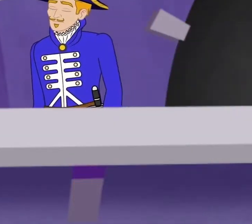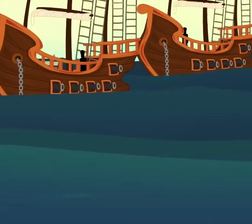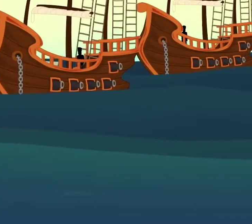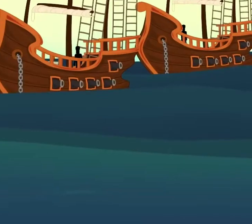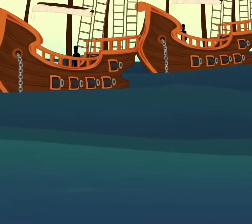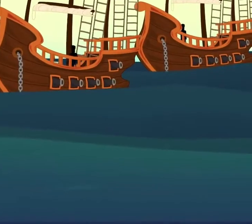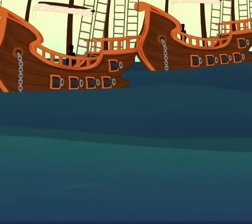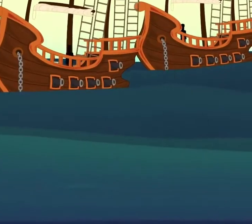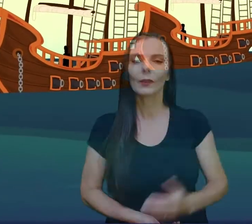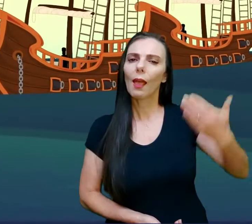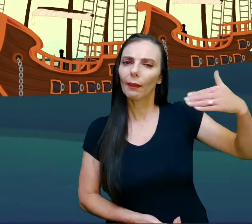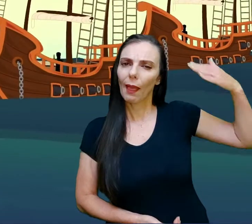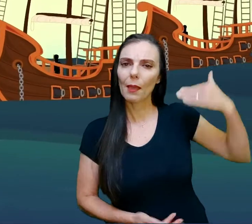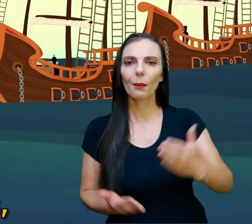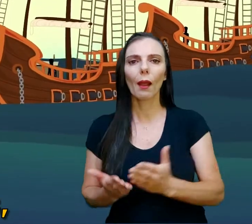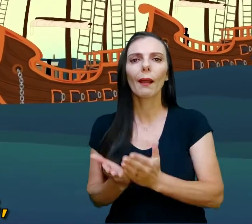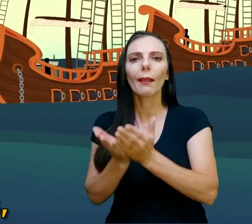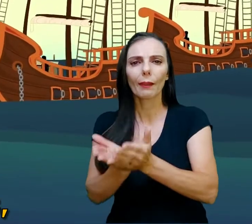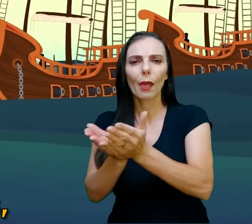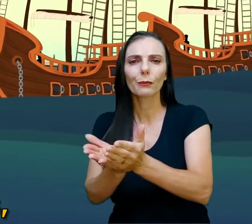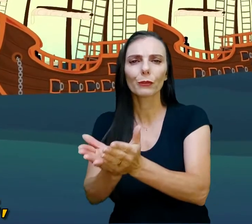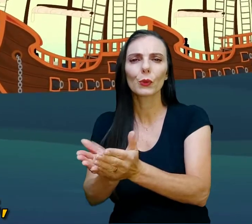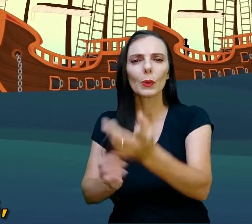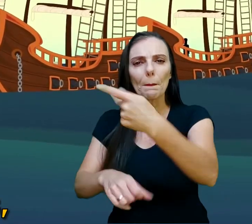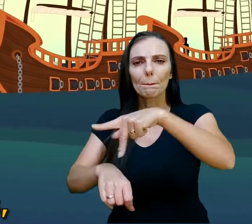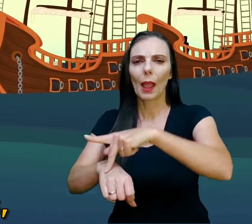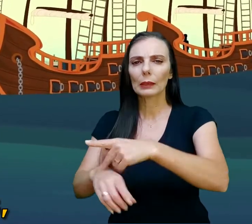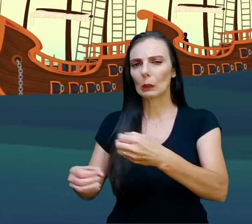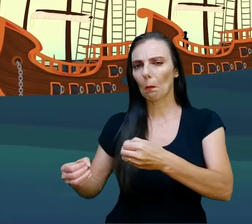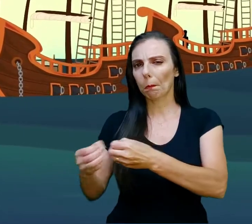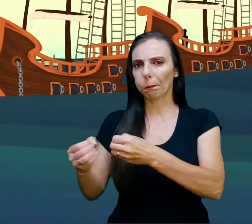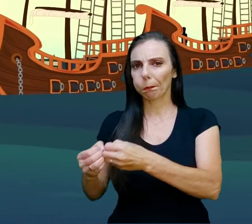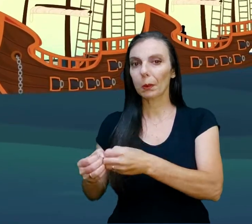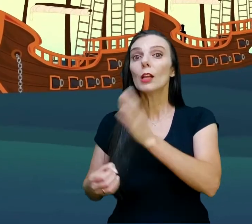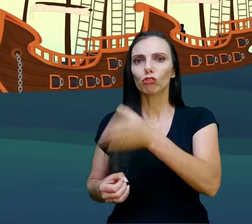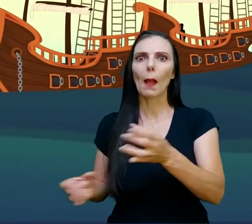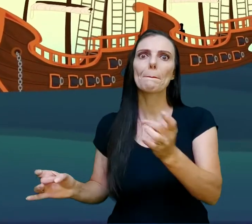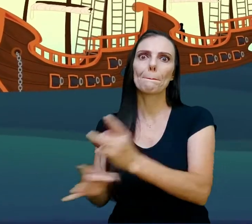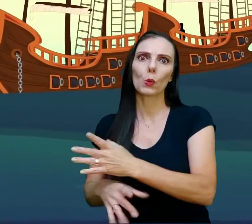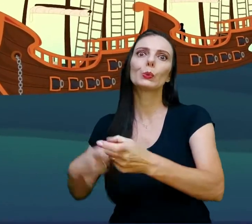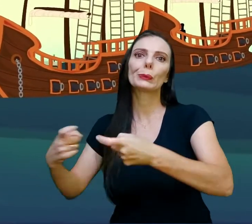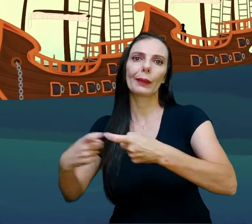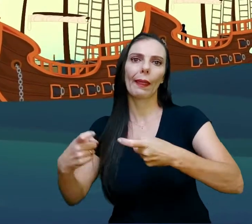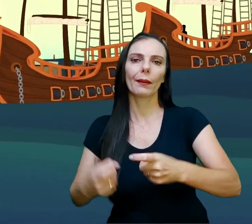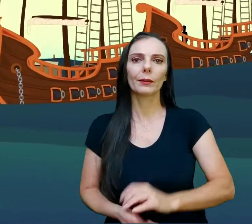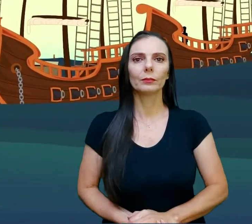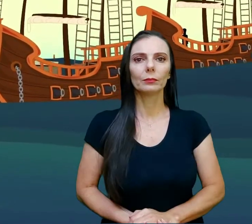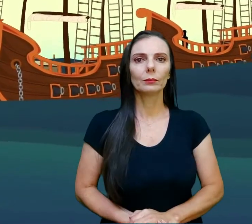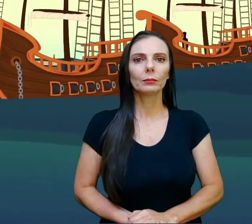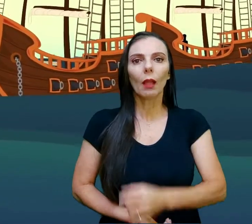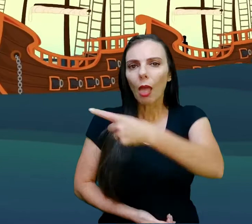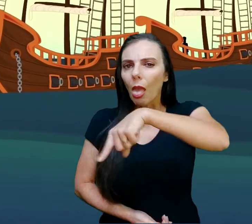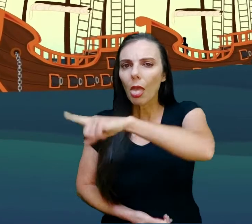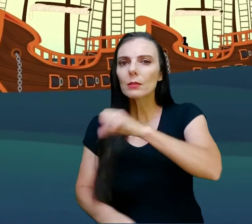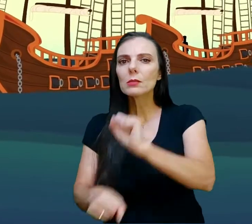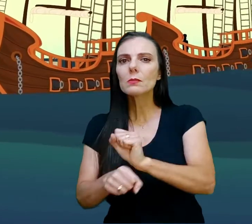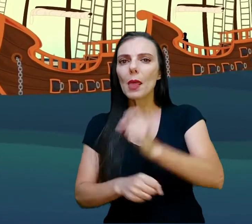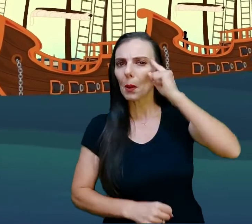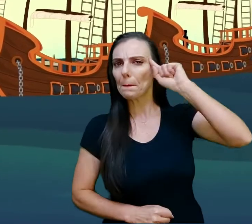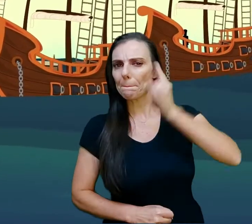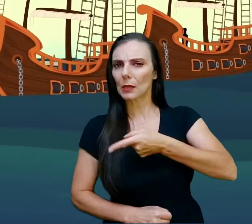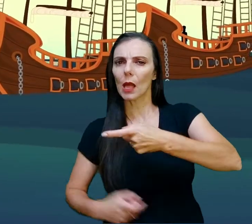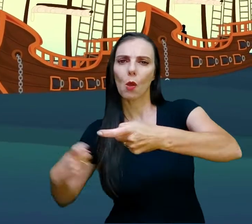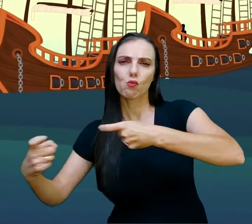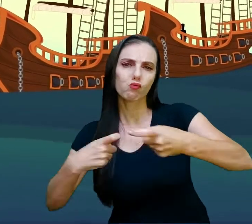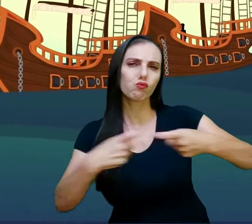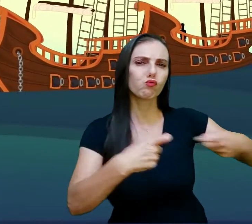oferta. Naquela época, os navios dos países vizinhos tinham terminado os preparativos deles para a guerra, e